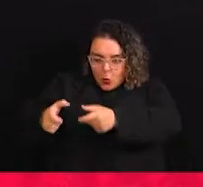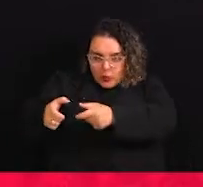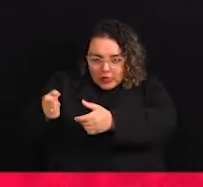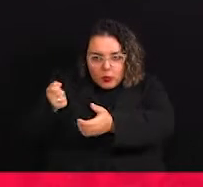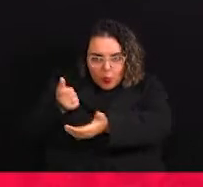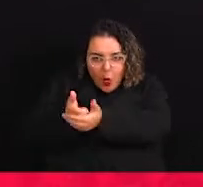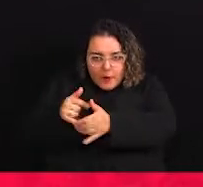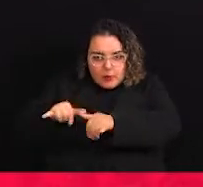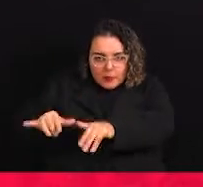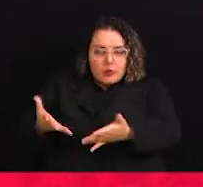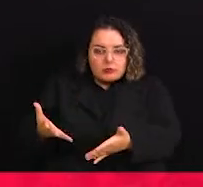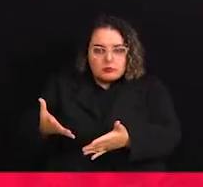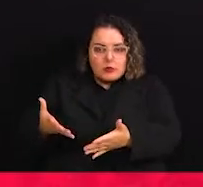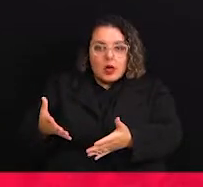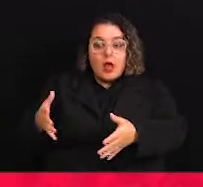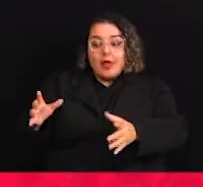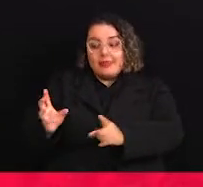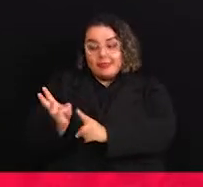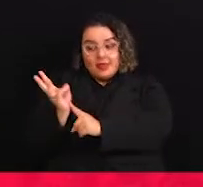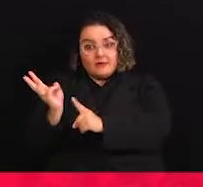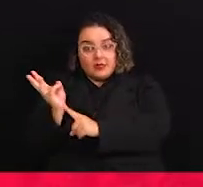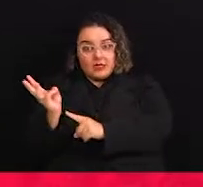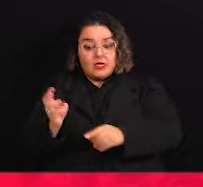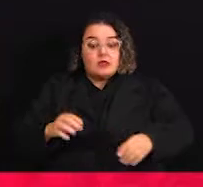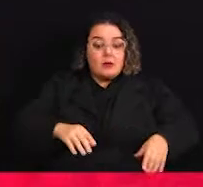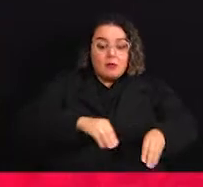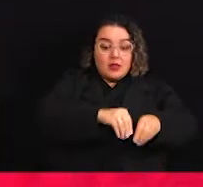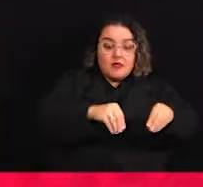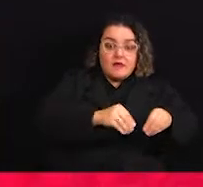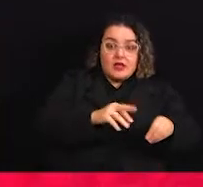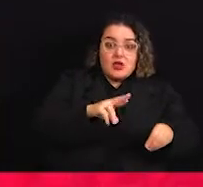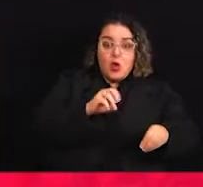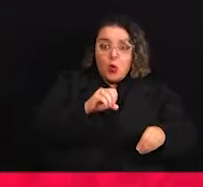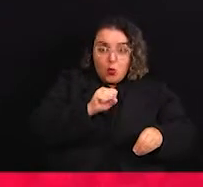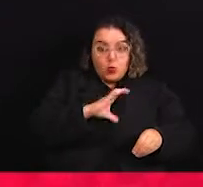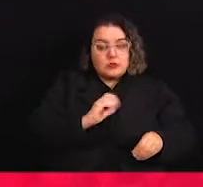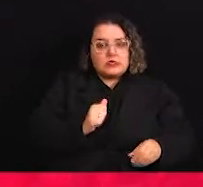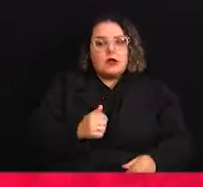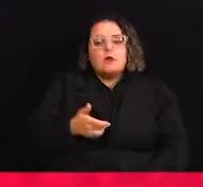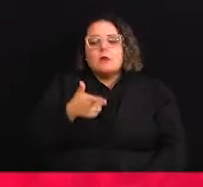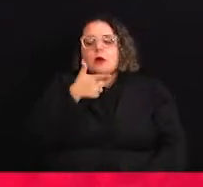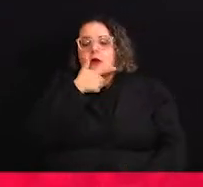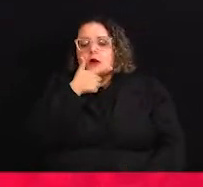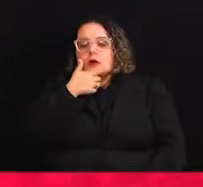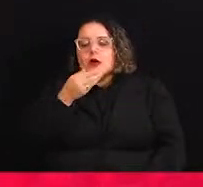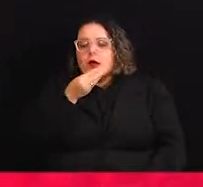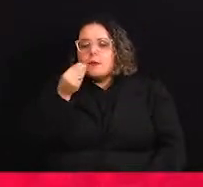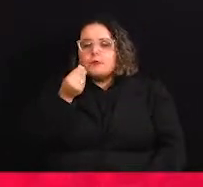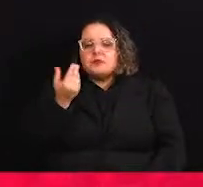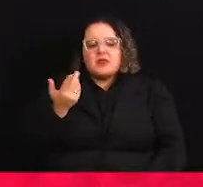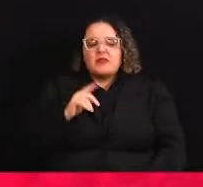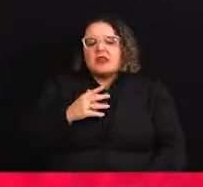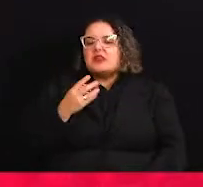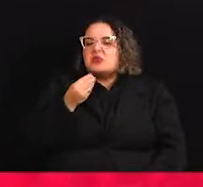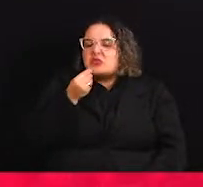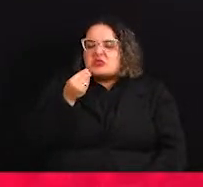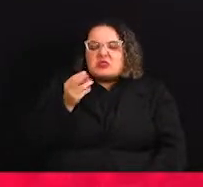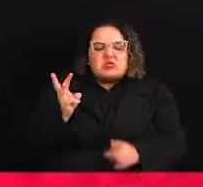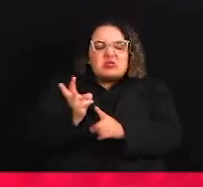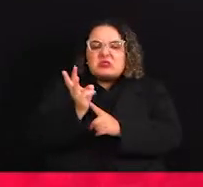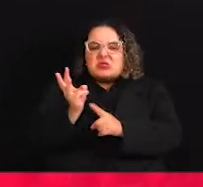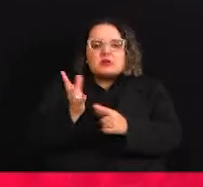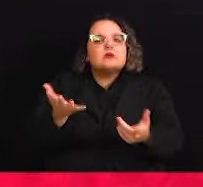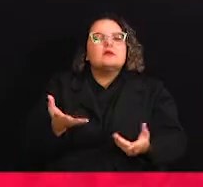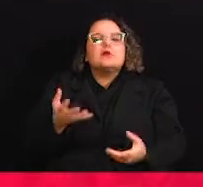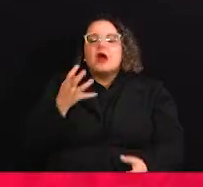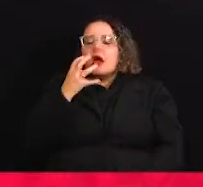misturar tanto na farinha de rosca quanto na farinha de trigo. Tá. O queijo ajuda a dar sabor, não fica aquele gosto de farinha, de empanado.